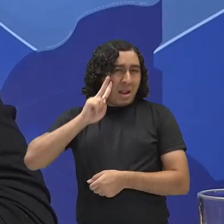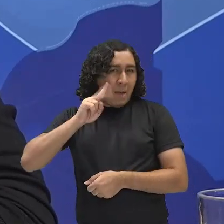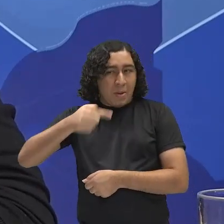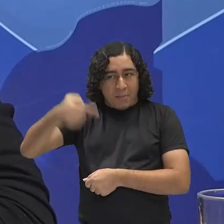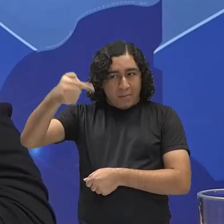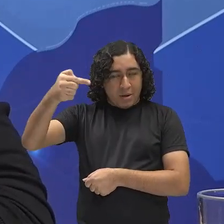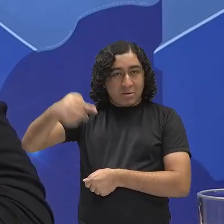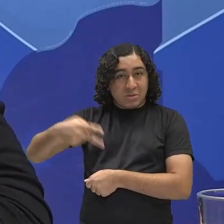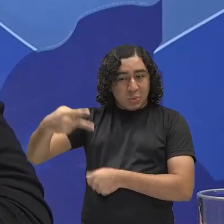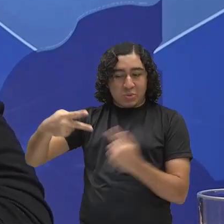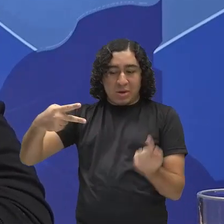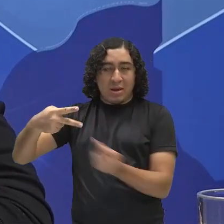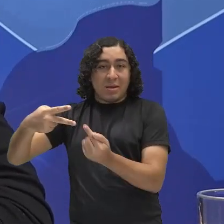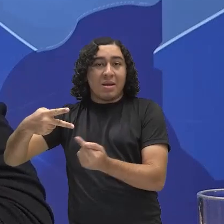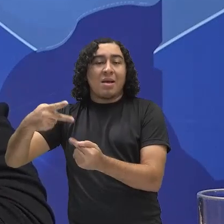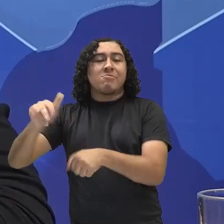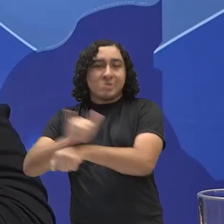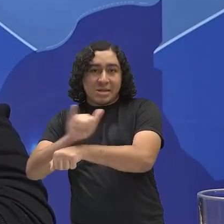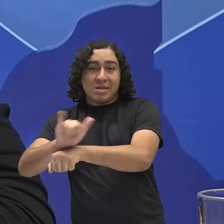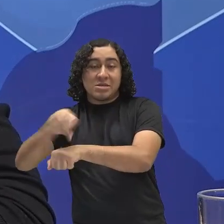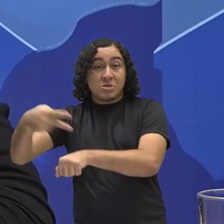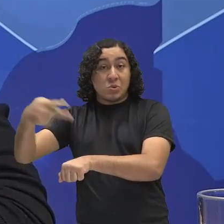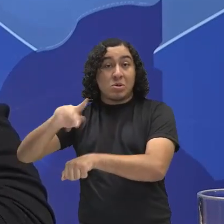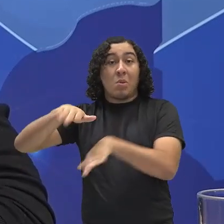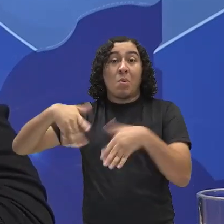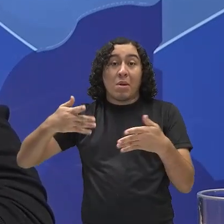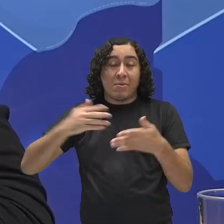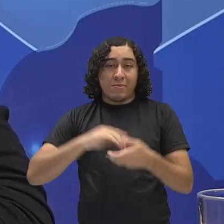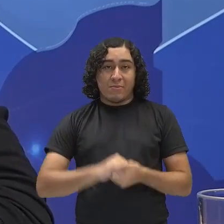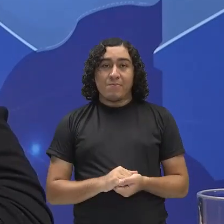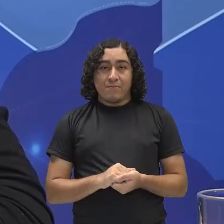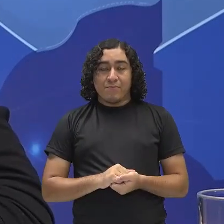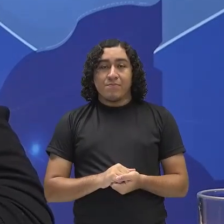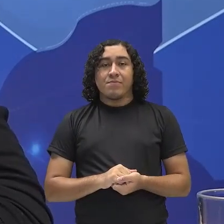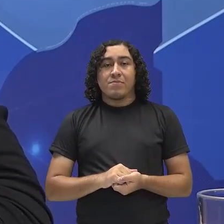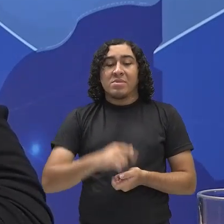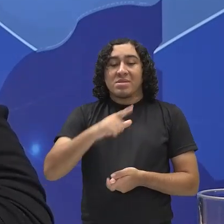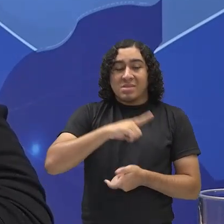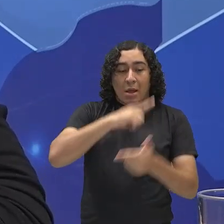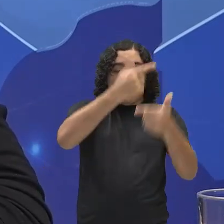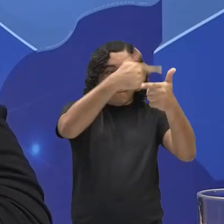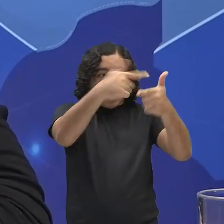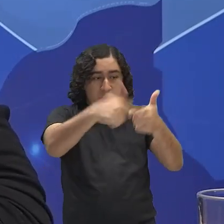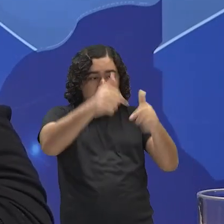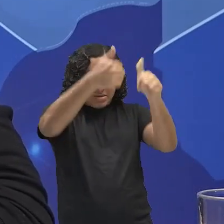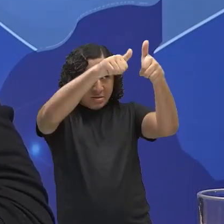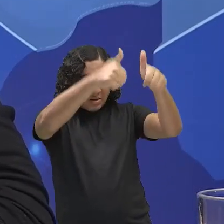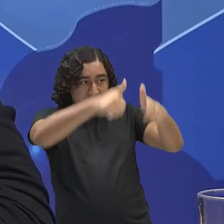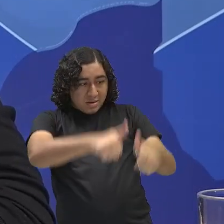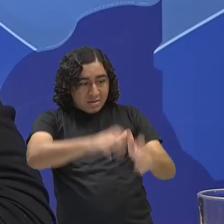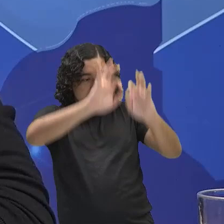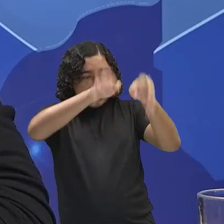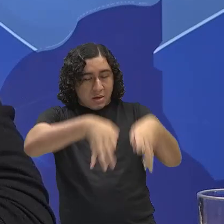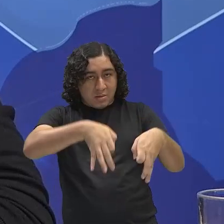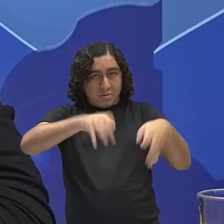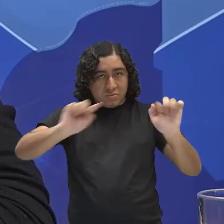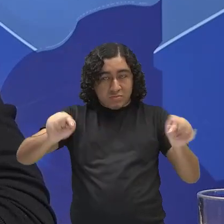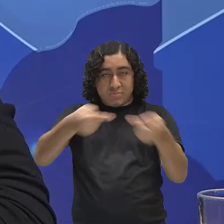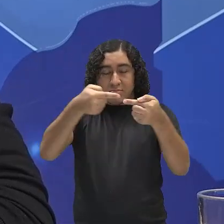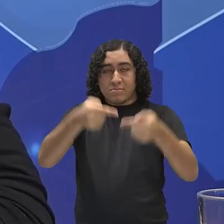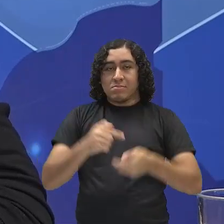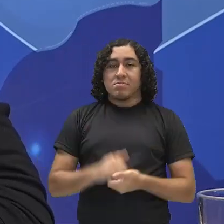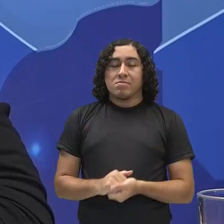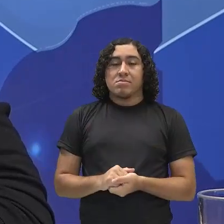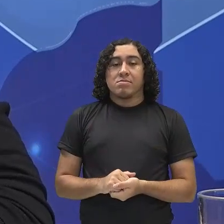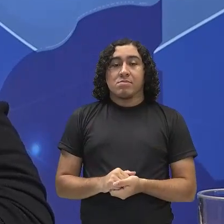prioridade B? É justamente realizar o diagnóstico correto daquele problema, certo? E